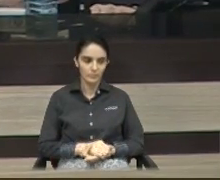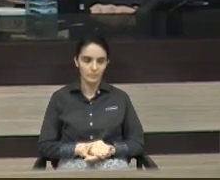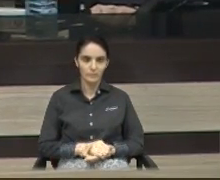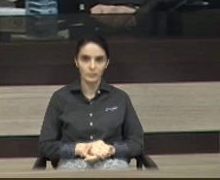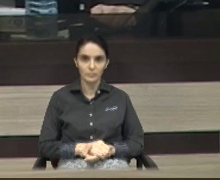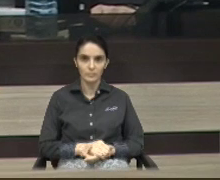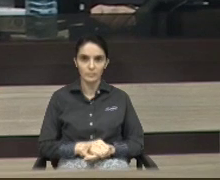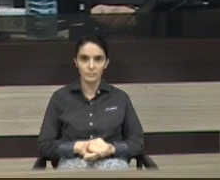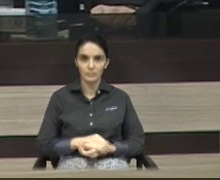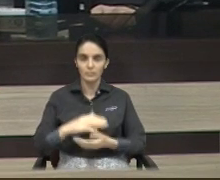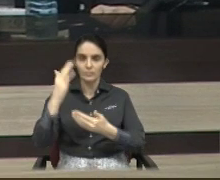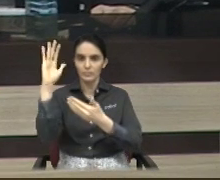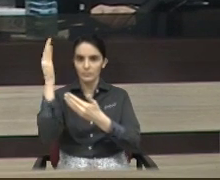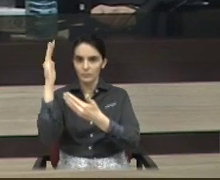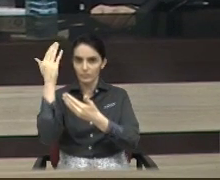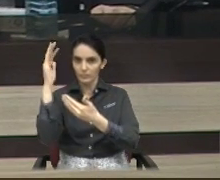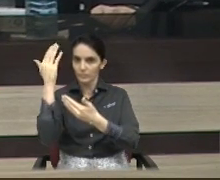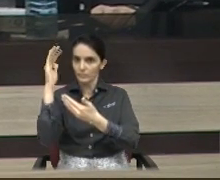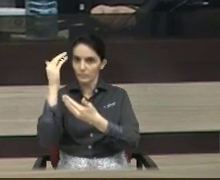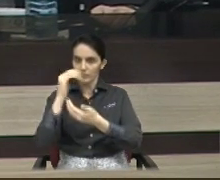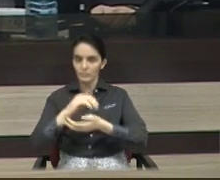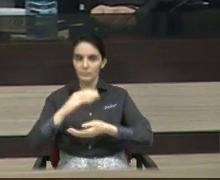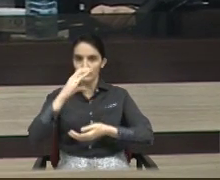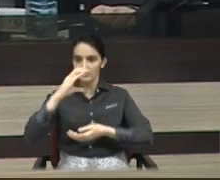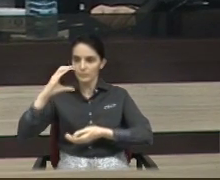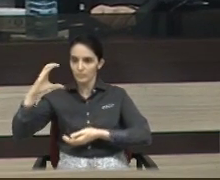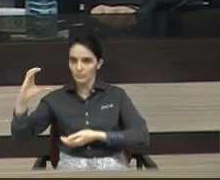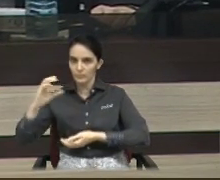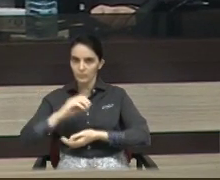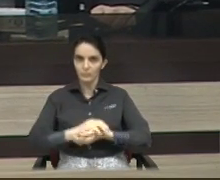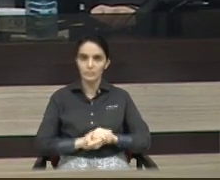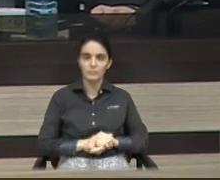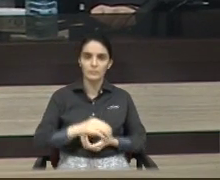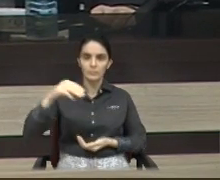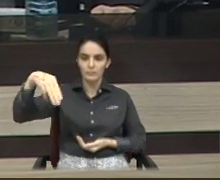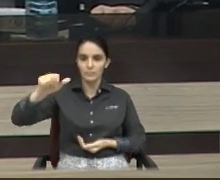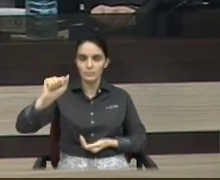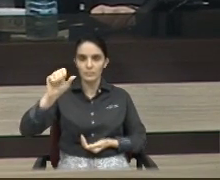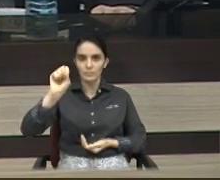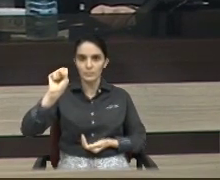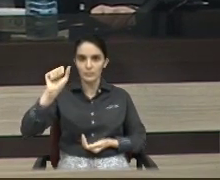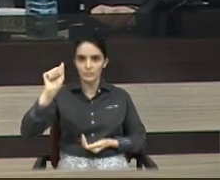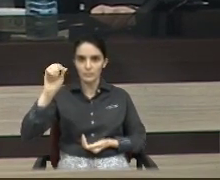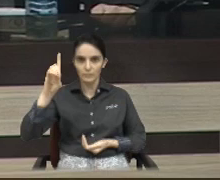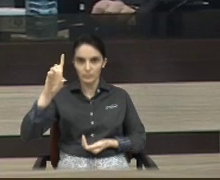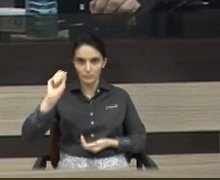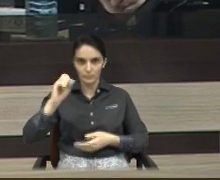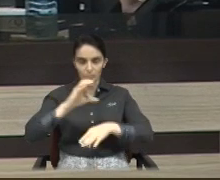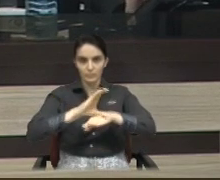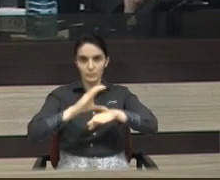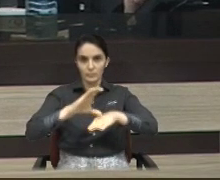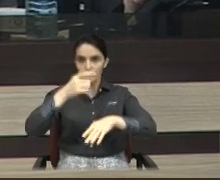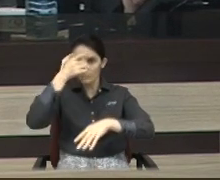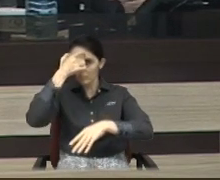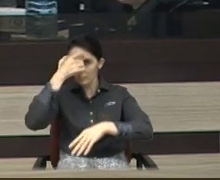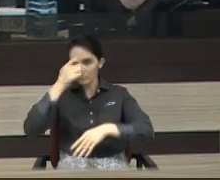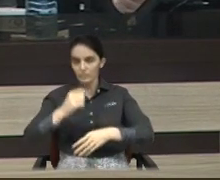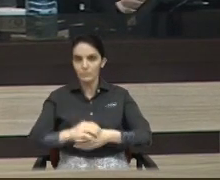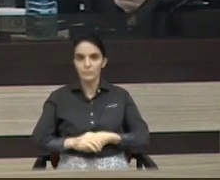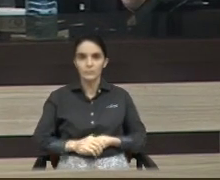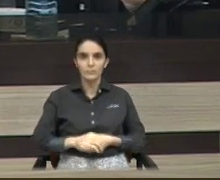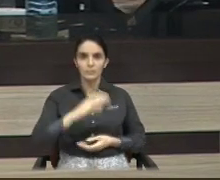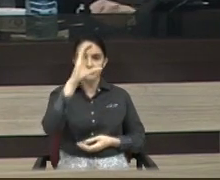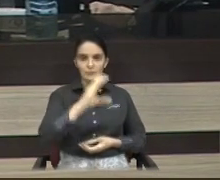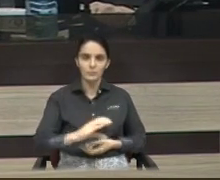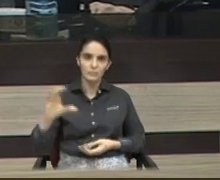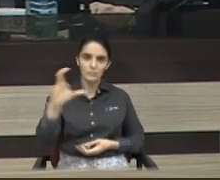A moção de aplausos ao CCC Massada, curso de conscientização cristã, e